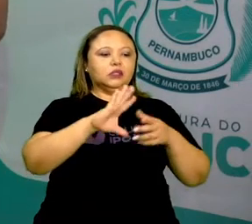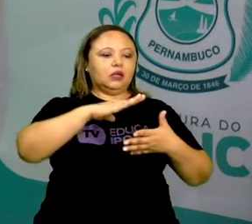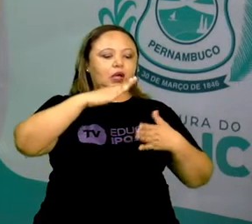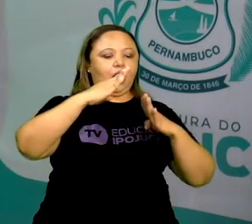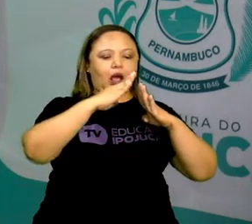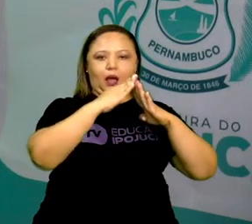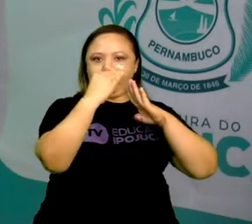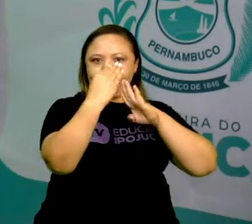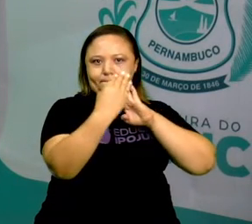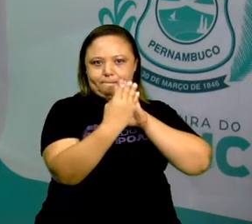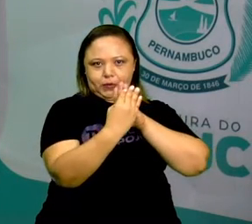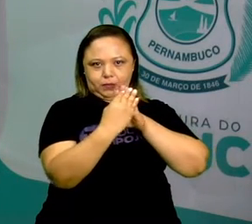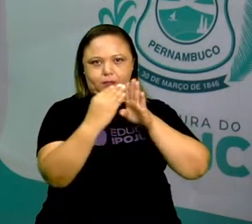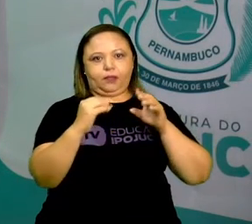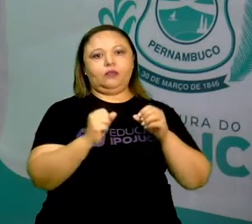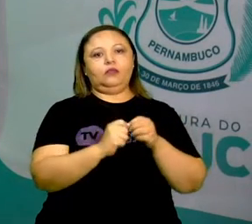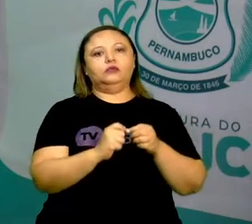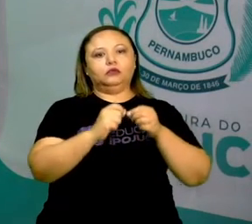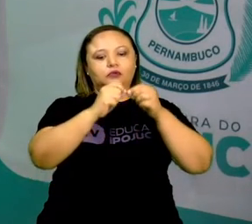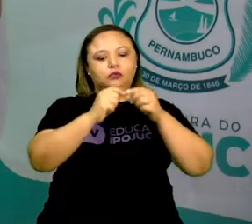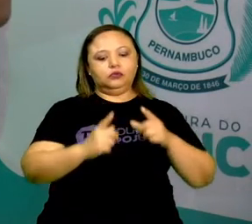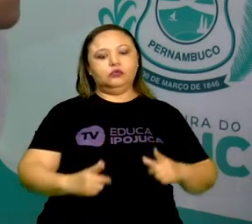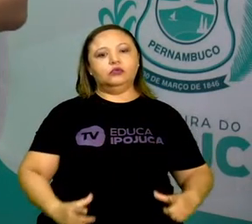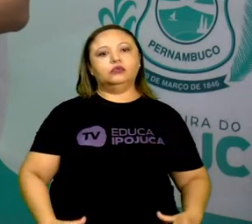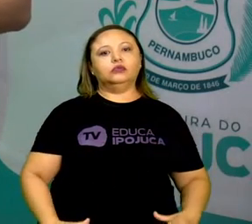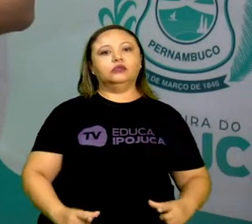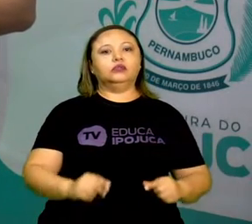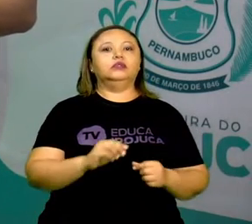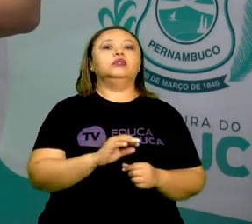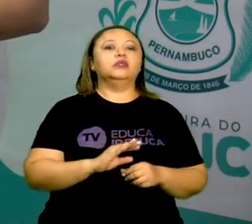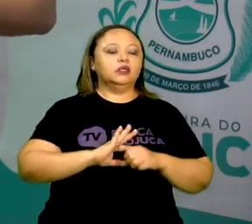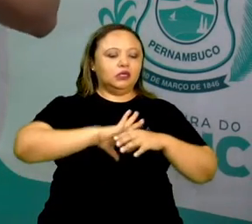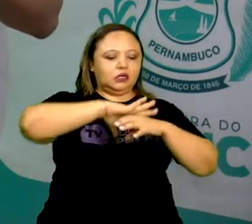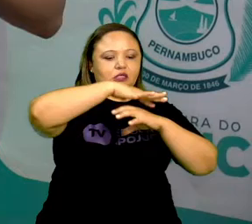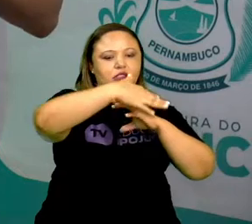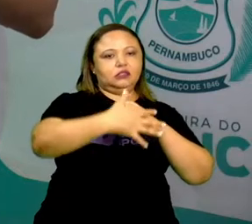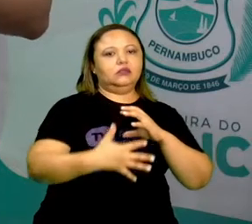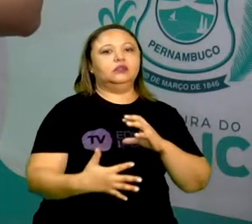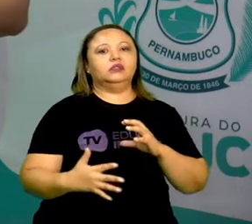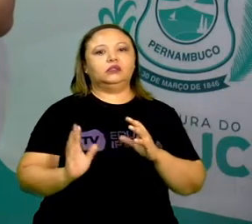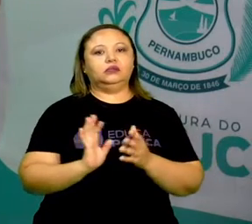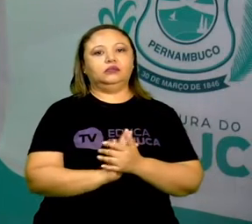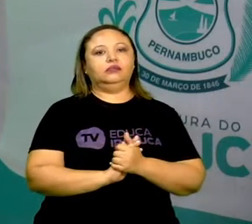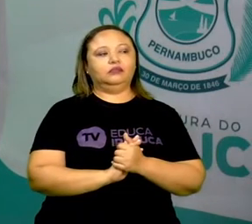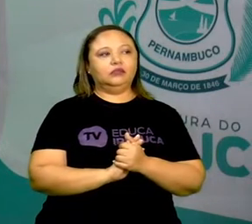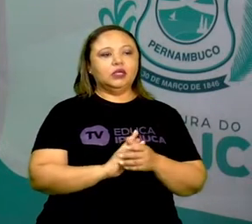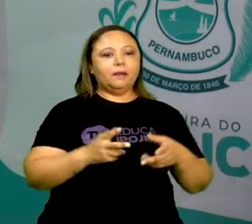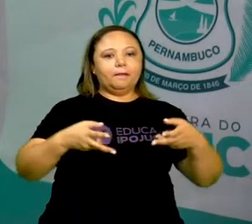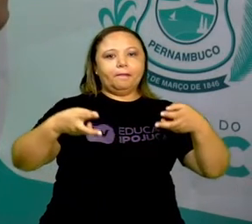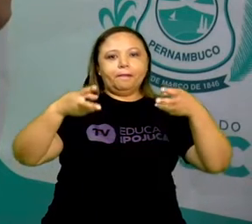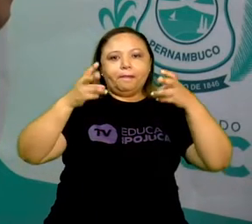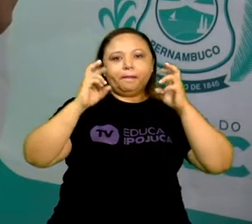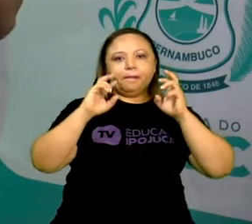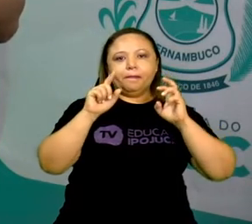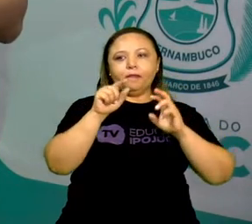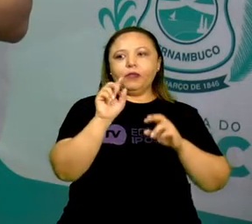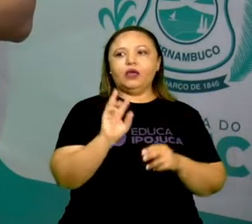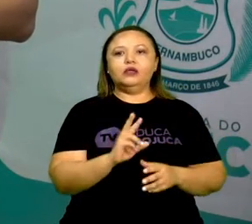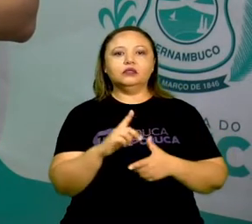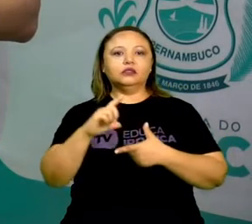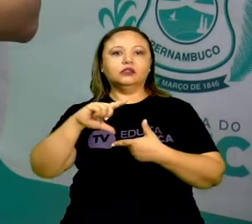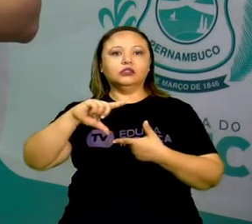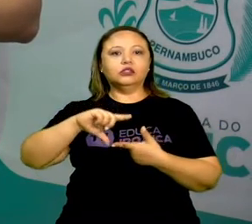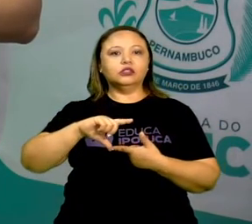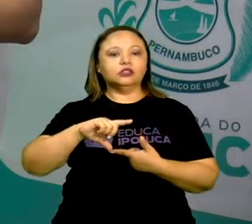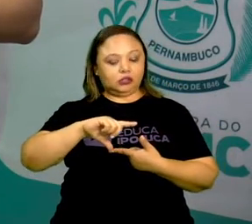pirâmide, o cone, o cilindro e a esfera. E podemos perceber que essas figuras